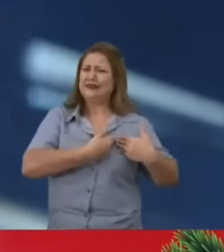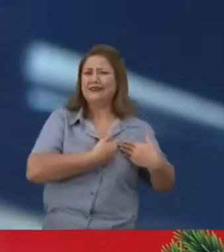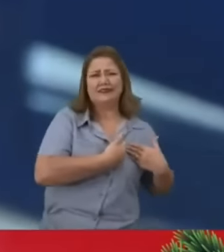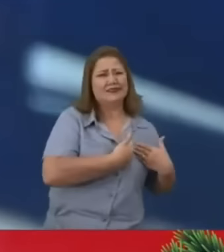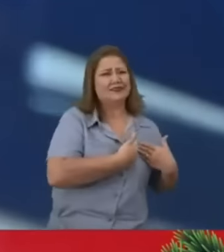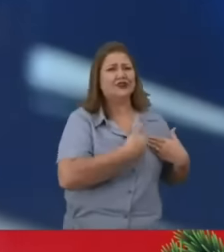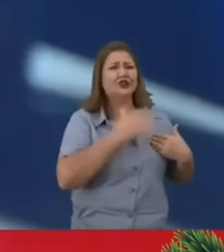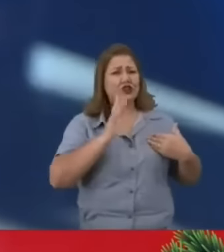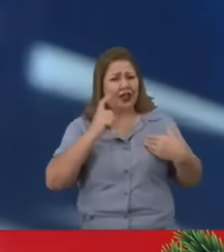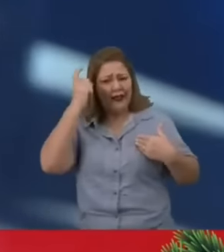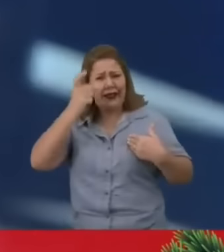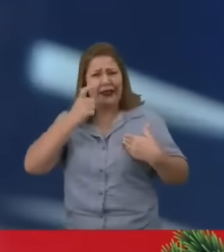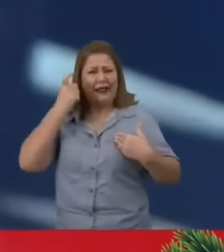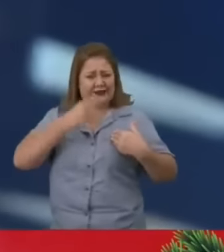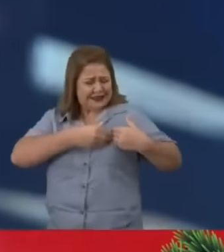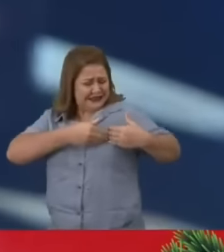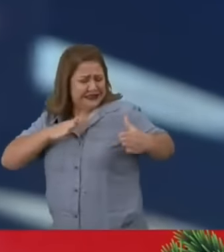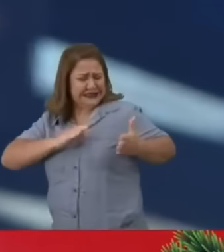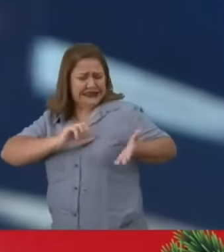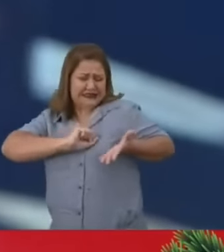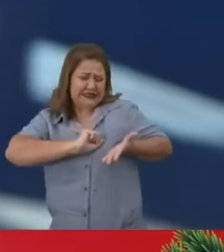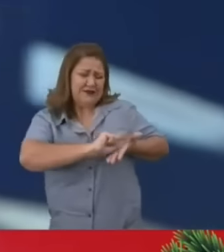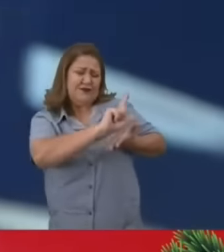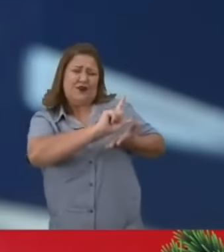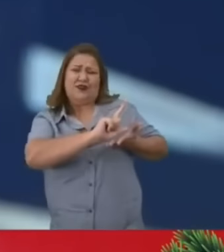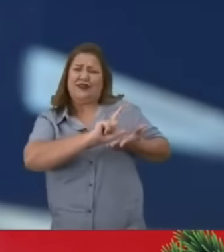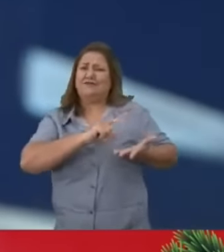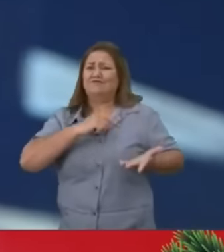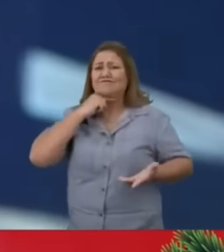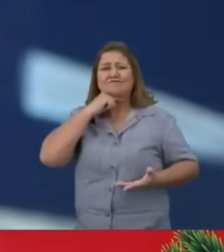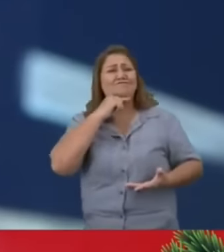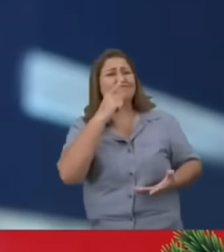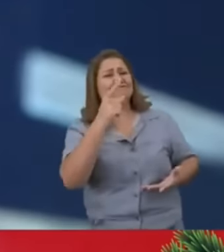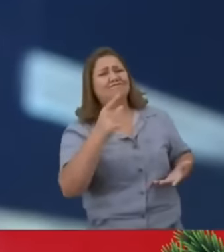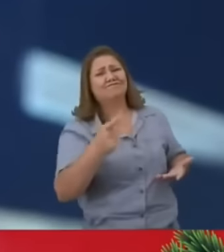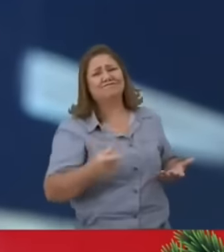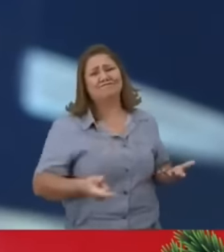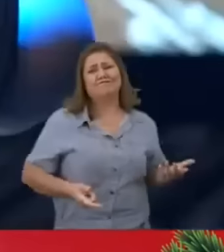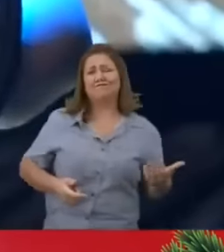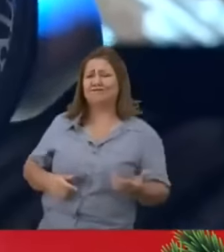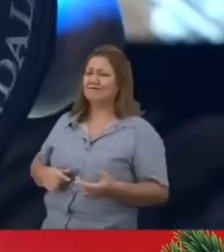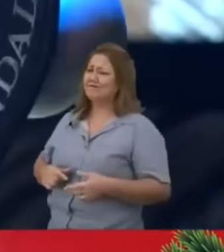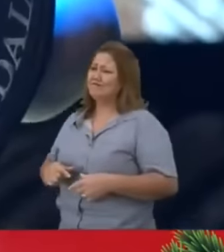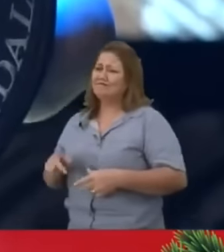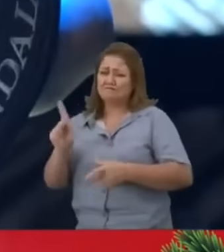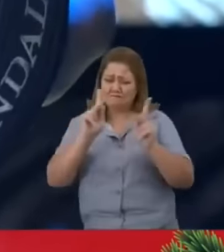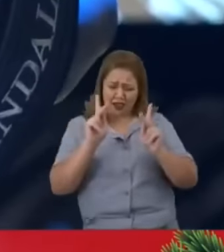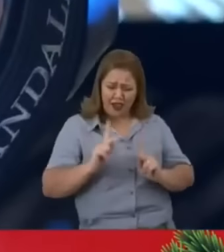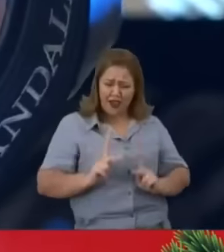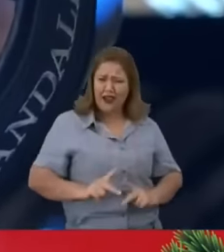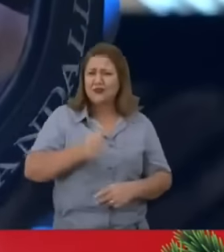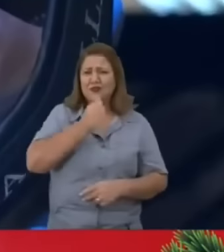Eu já tentei sair, tentei fugir, não consegui, eu já não tenho paz.